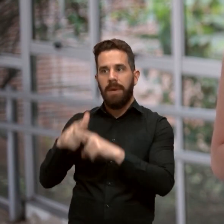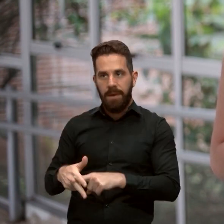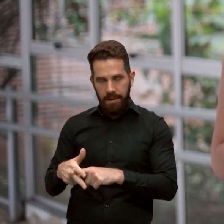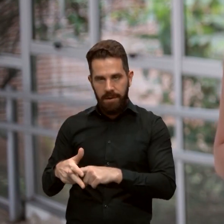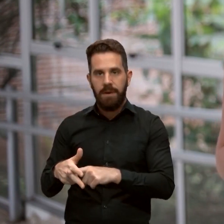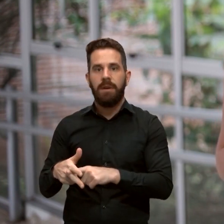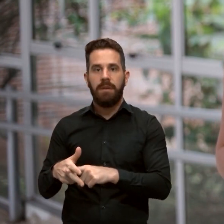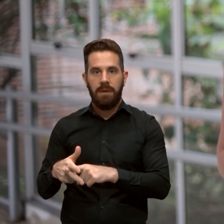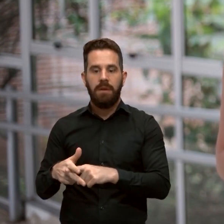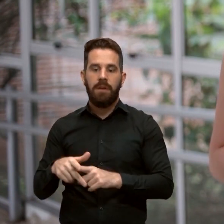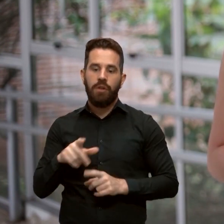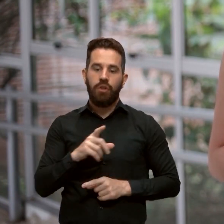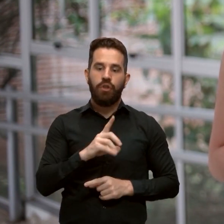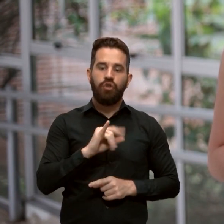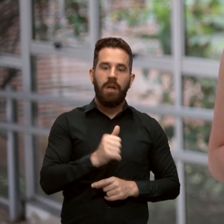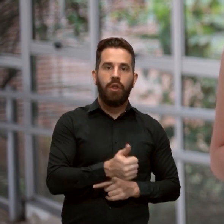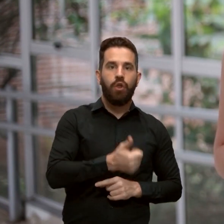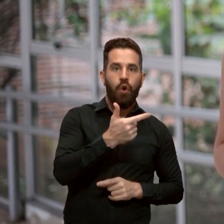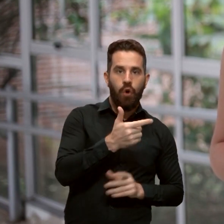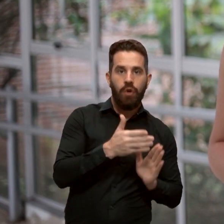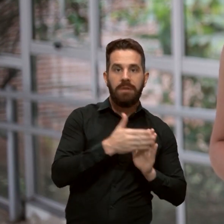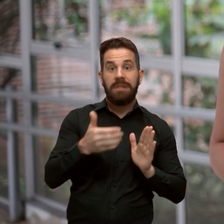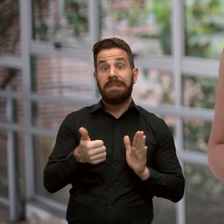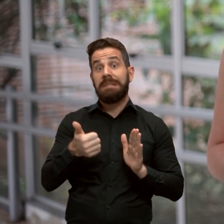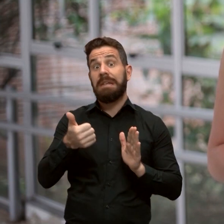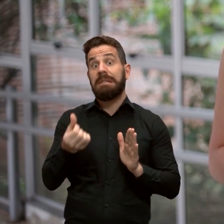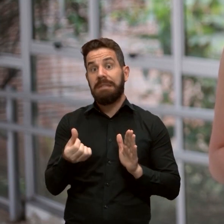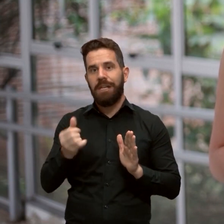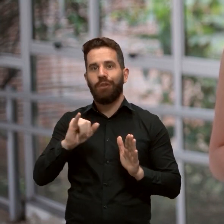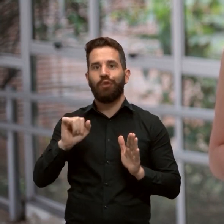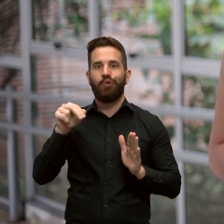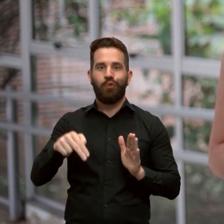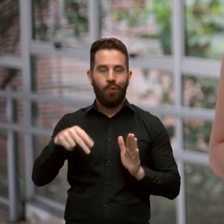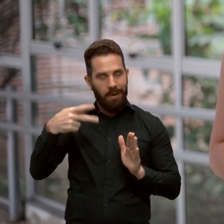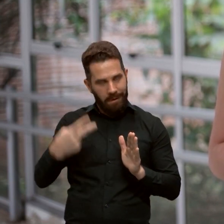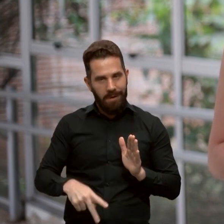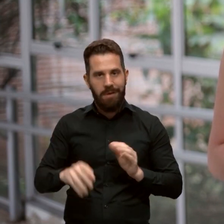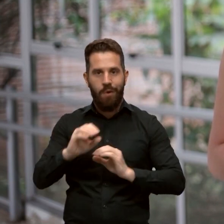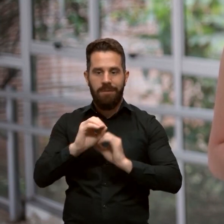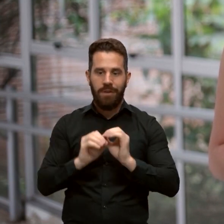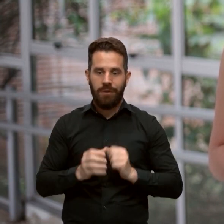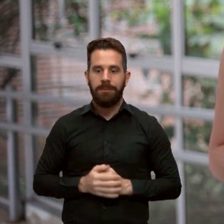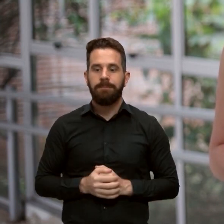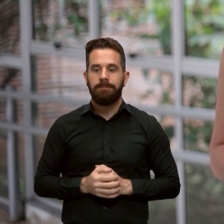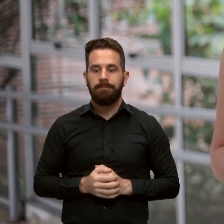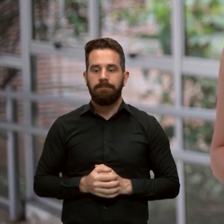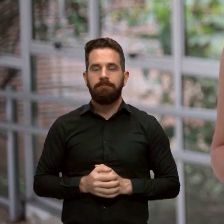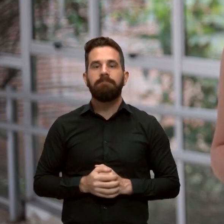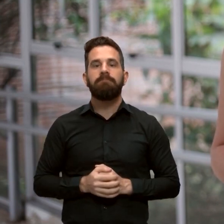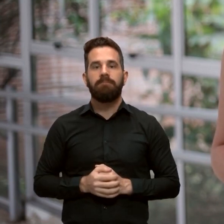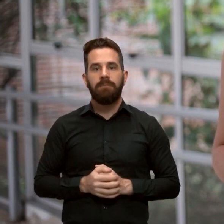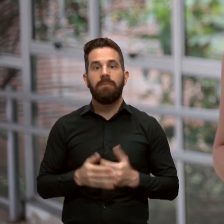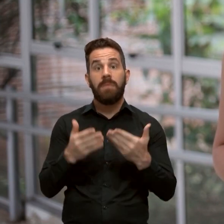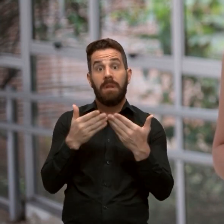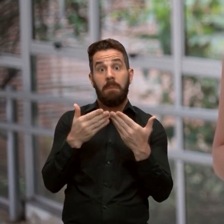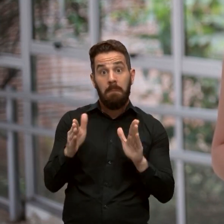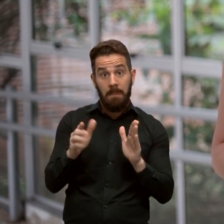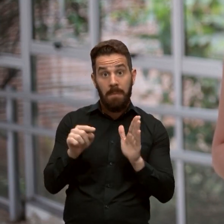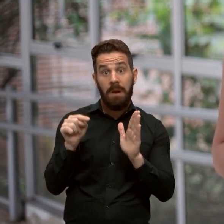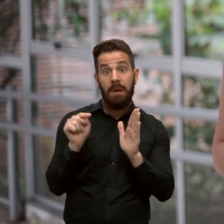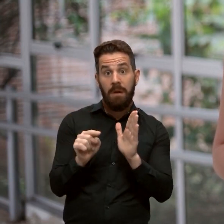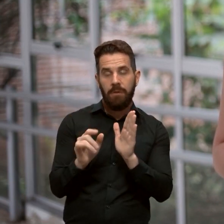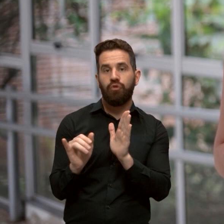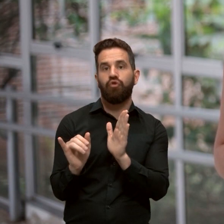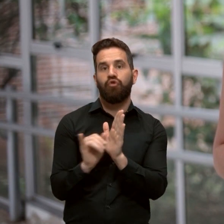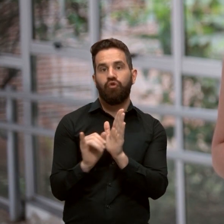de 12 a 16 de junho. Está aberto o processo seletivo para ingresso no curso de graduação em Letras